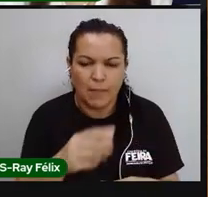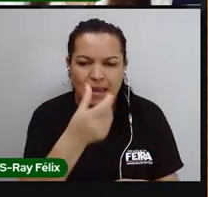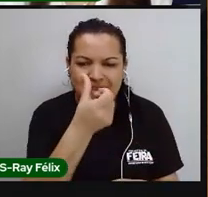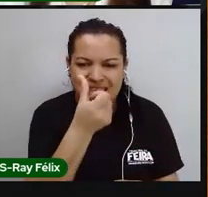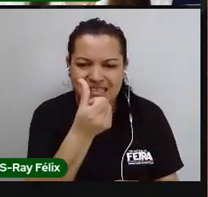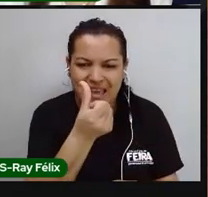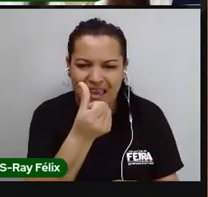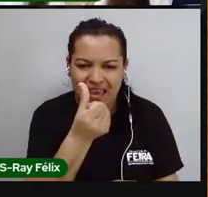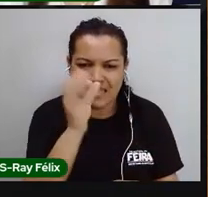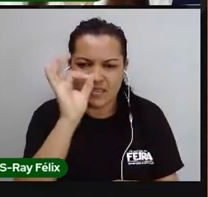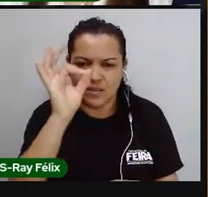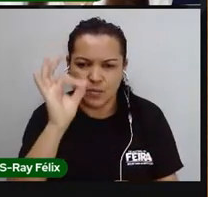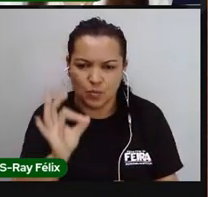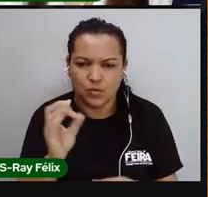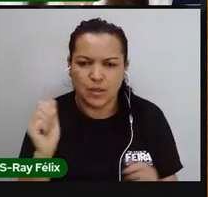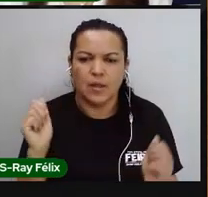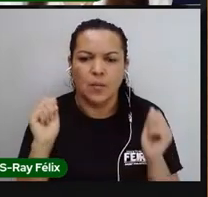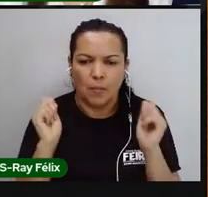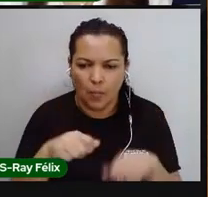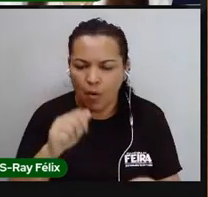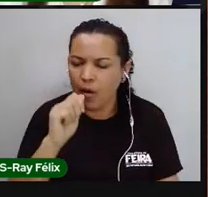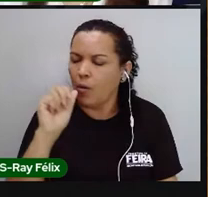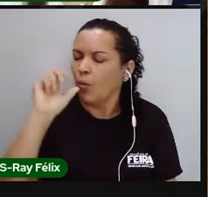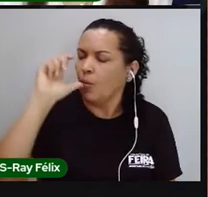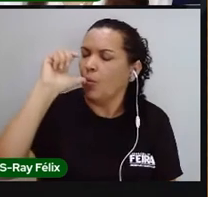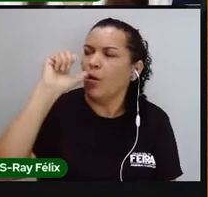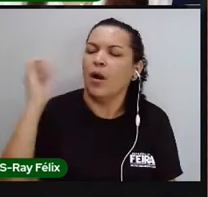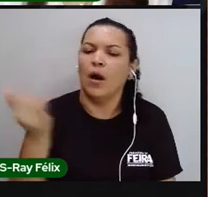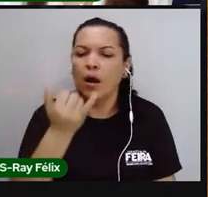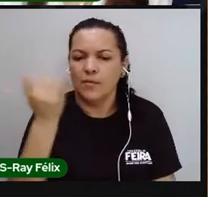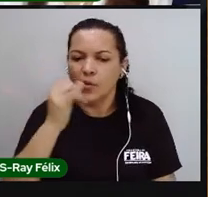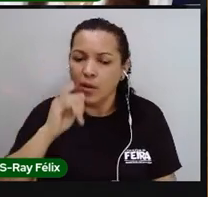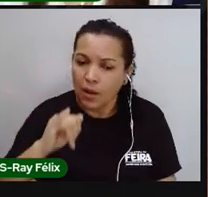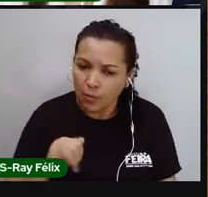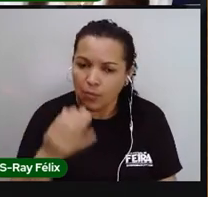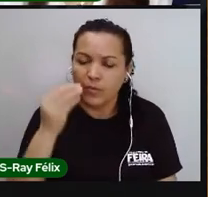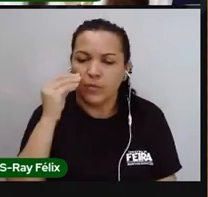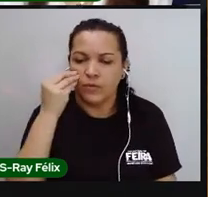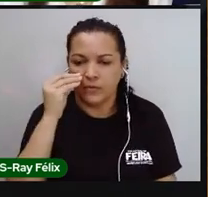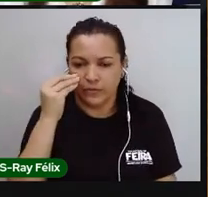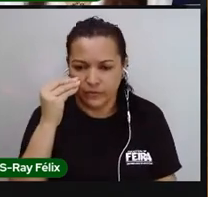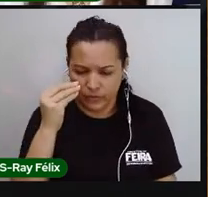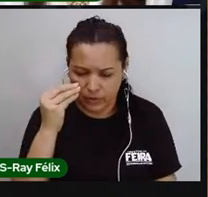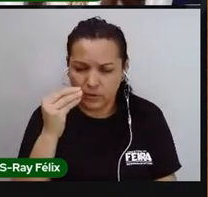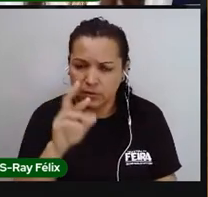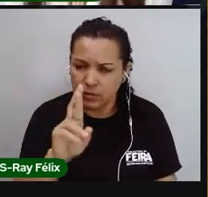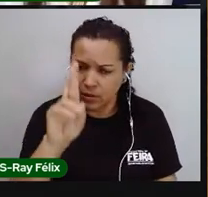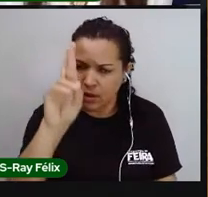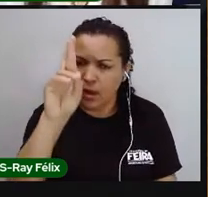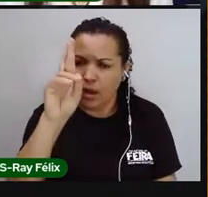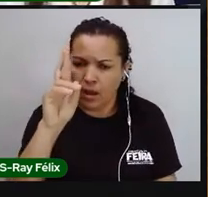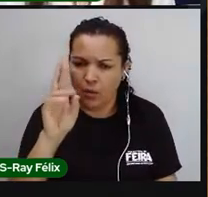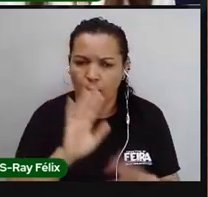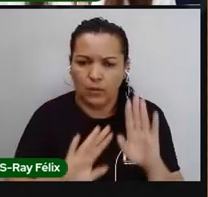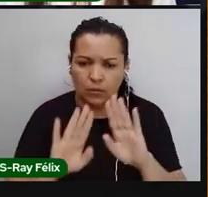doce e apta para o consumo. Por isso, é importante aproveitar e realizar um consumo responsável de água.